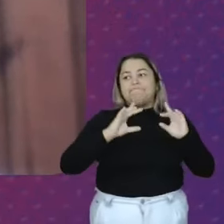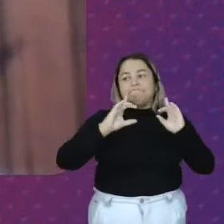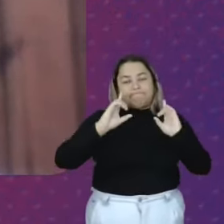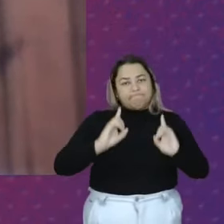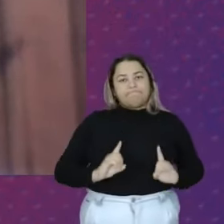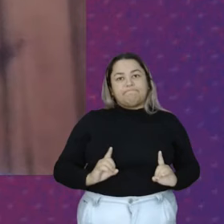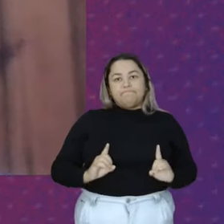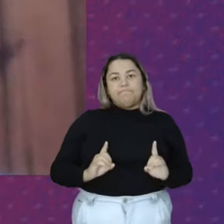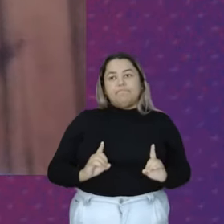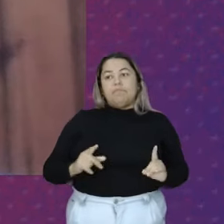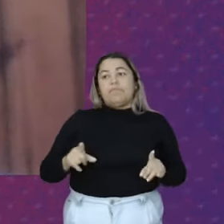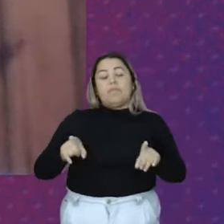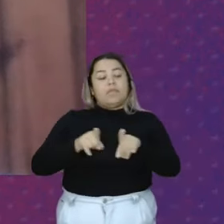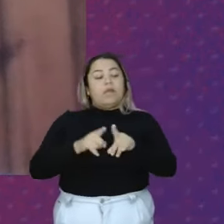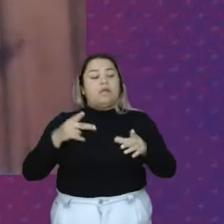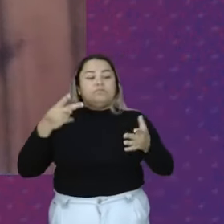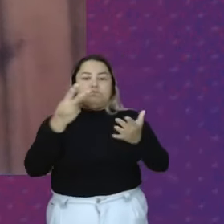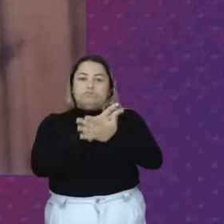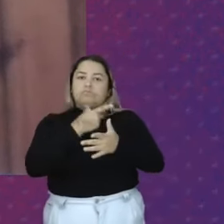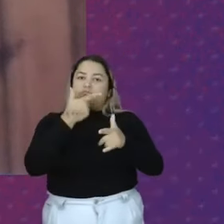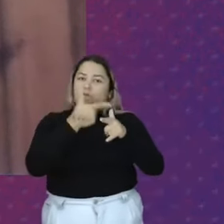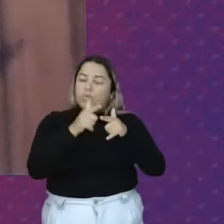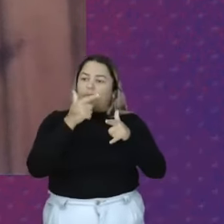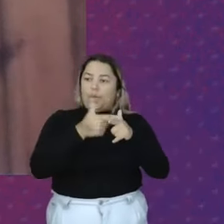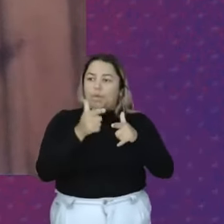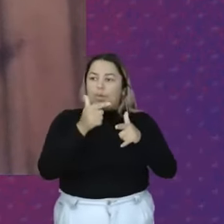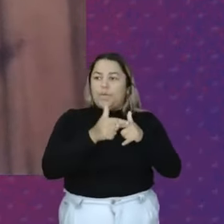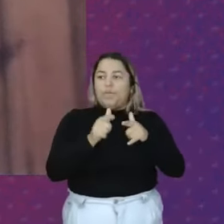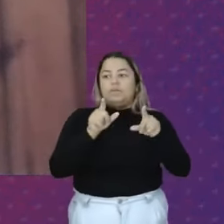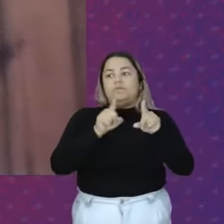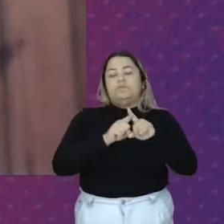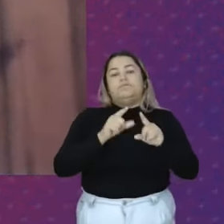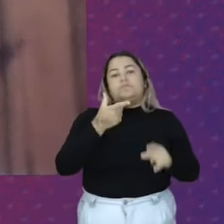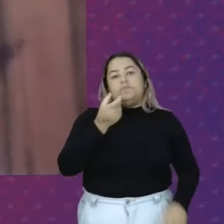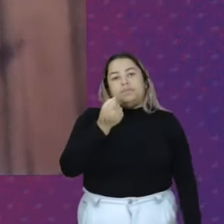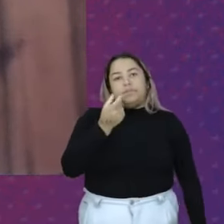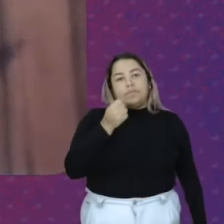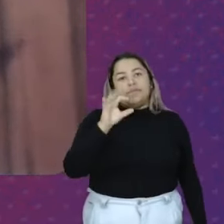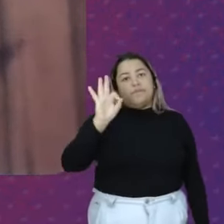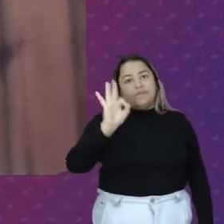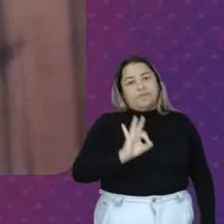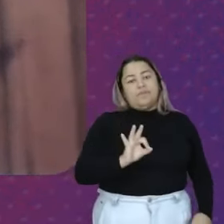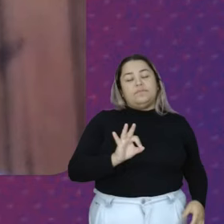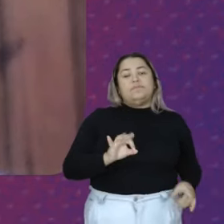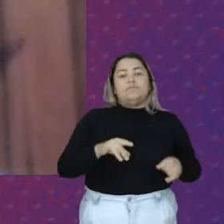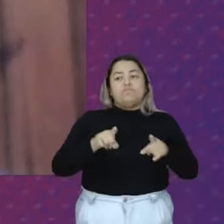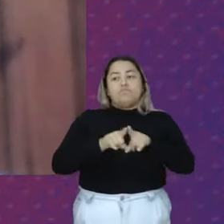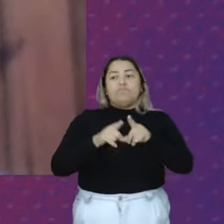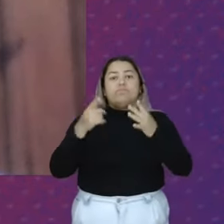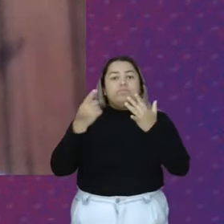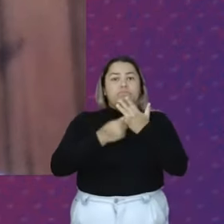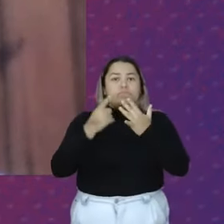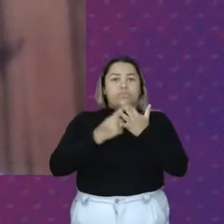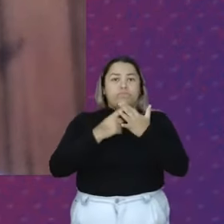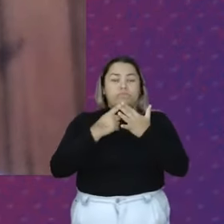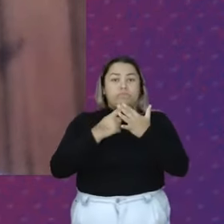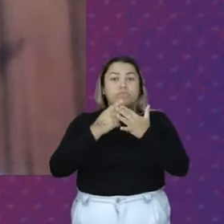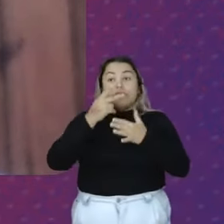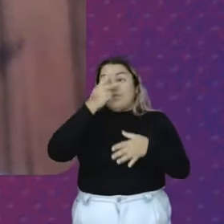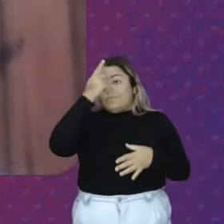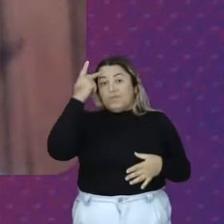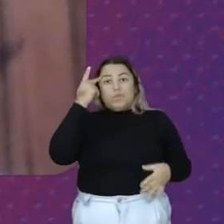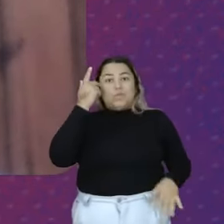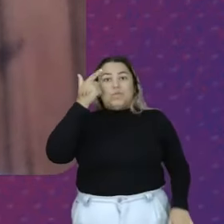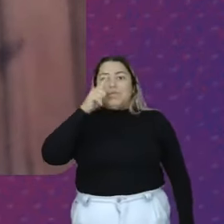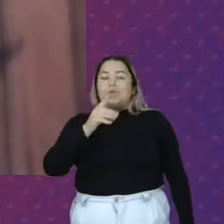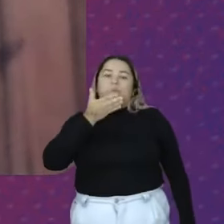e tenha passado por esses mesmos problemas tá em cerca de 20% agora entre as pessoas que não conseguem comer alimentos saudáveis e